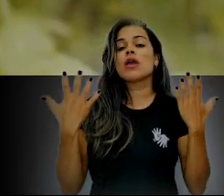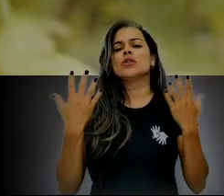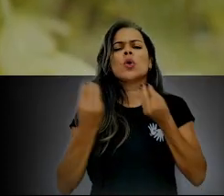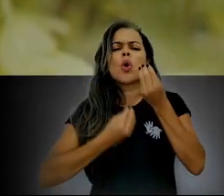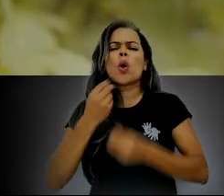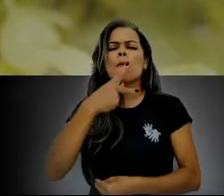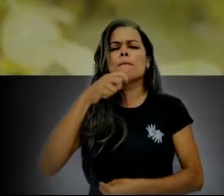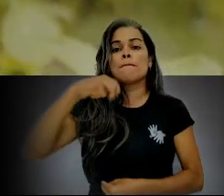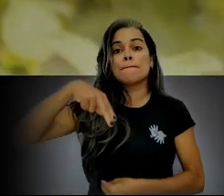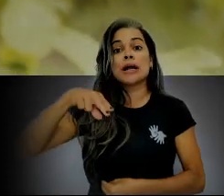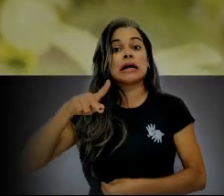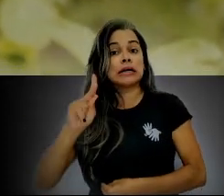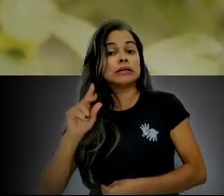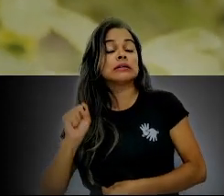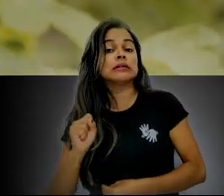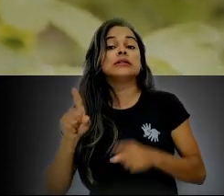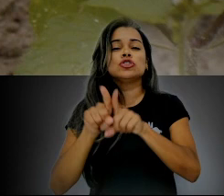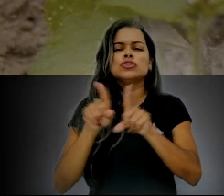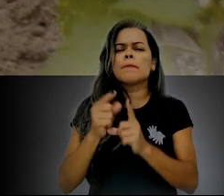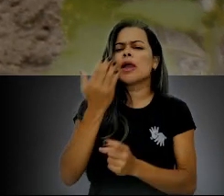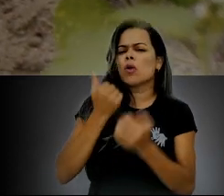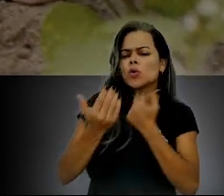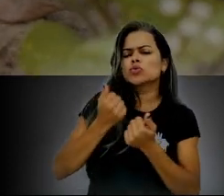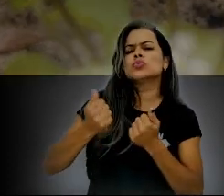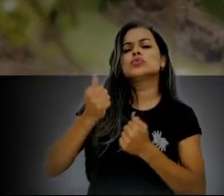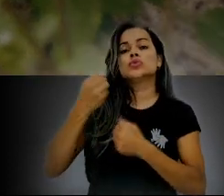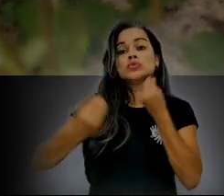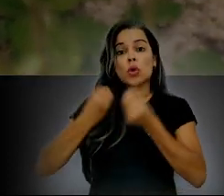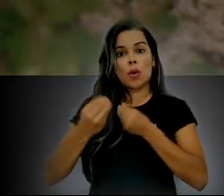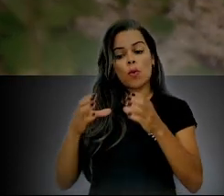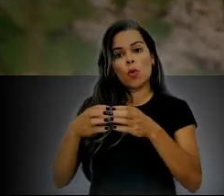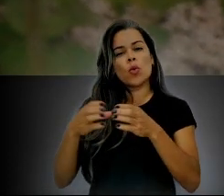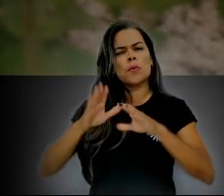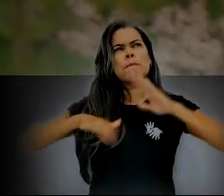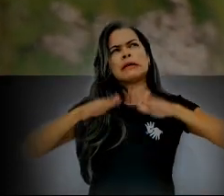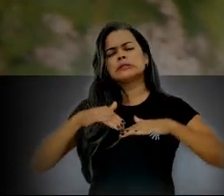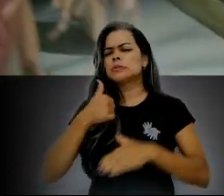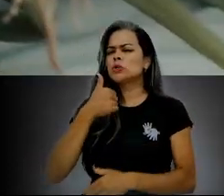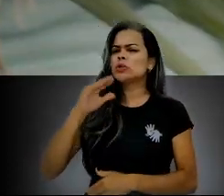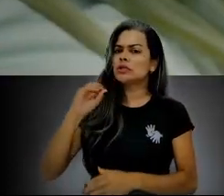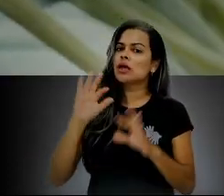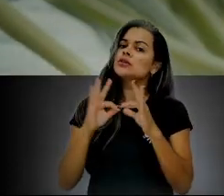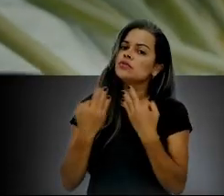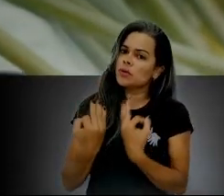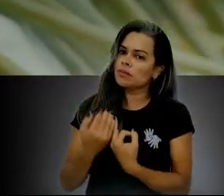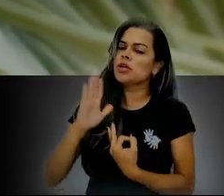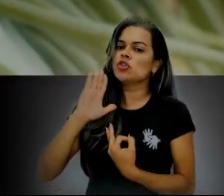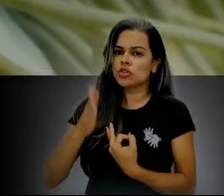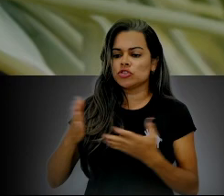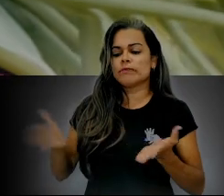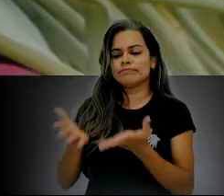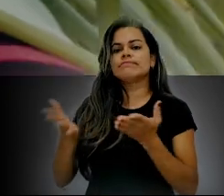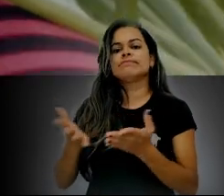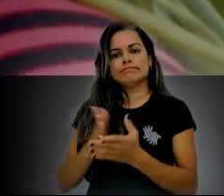consumo das pancs que são as plantas comestíveis não convencionais desse grupo a gente tem mais ou menos dez famílias que